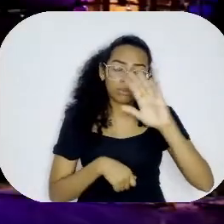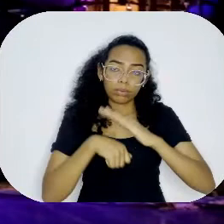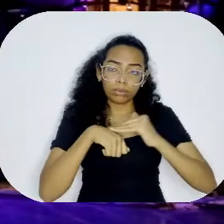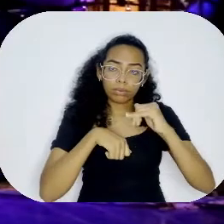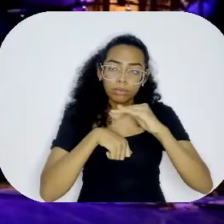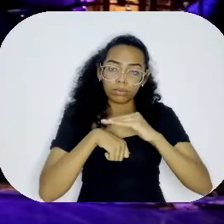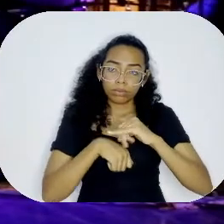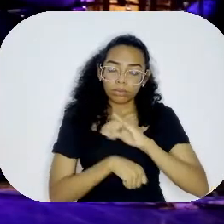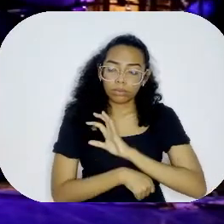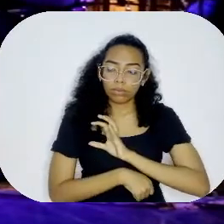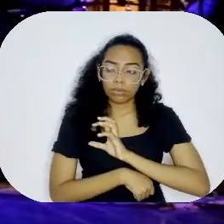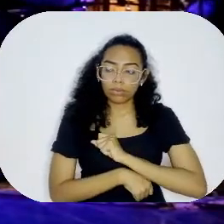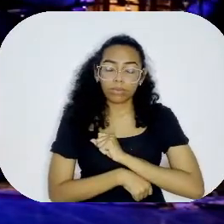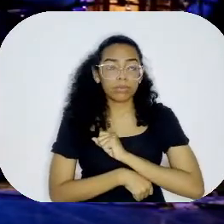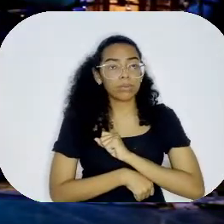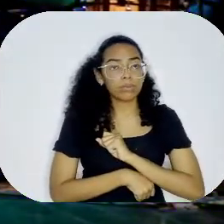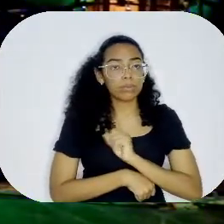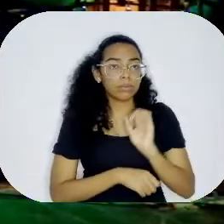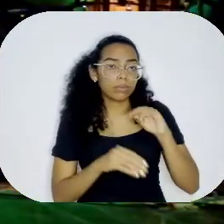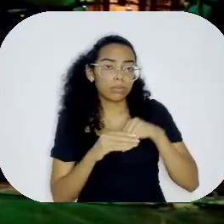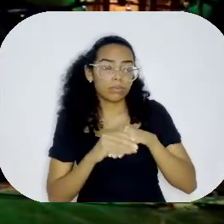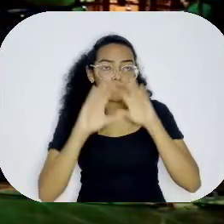Da senhora amada,